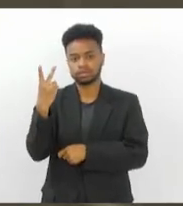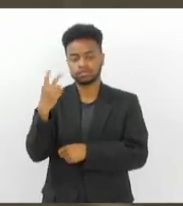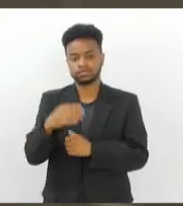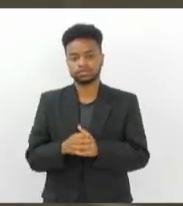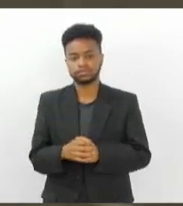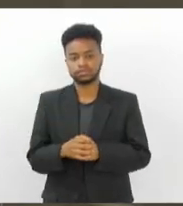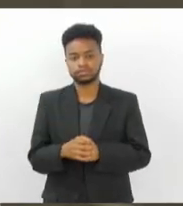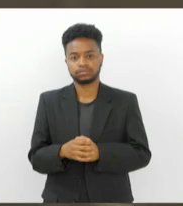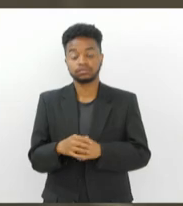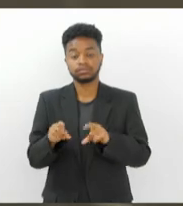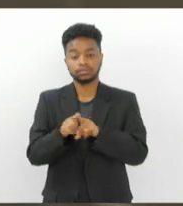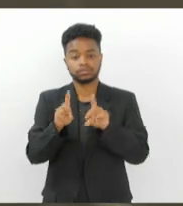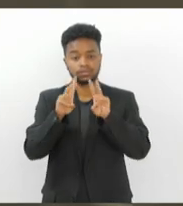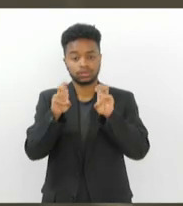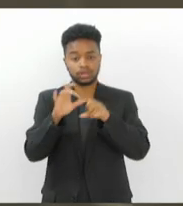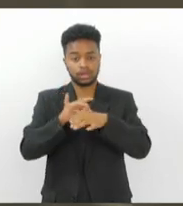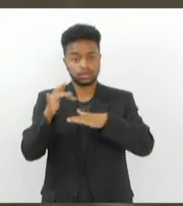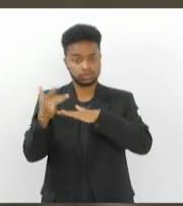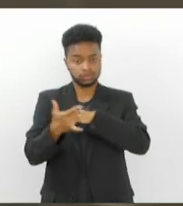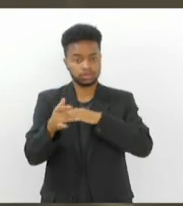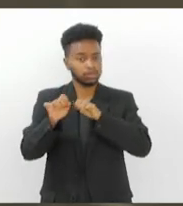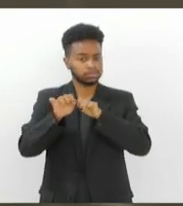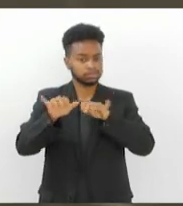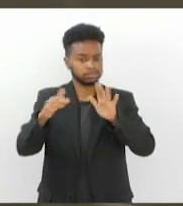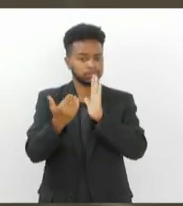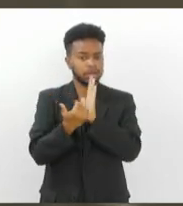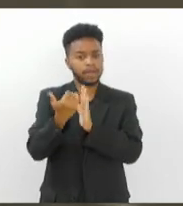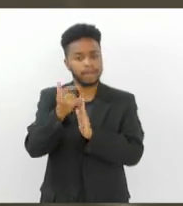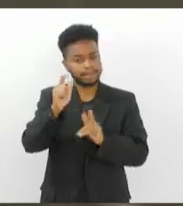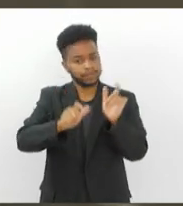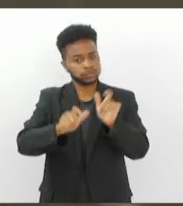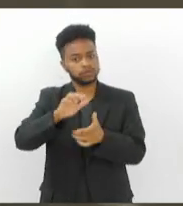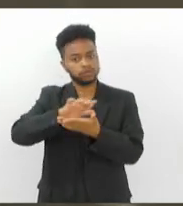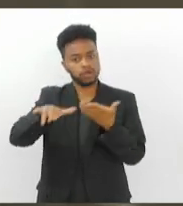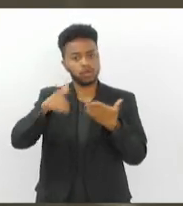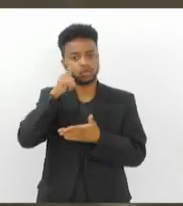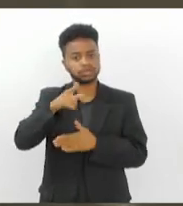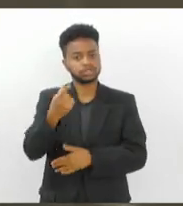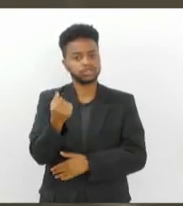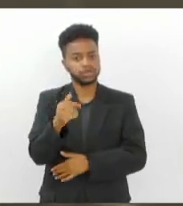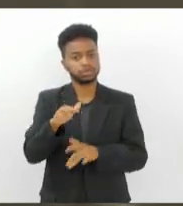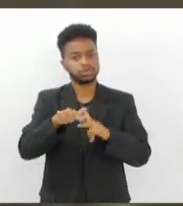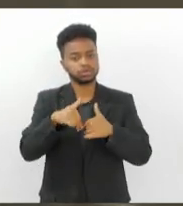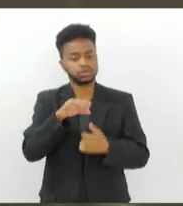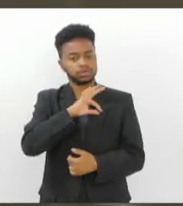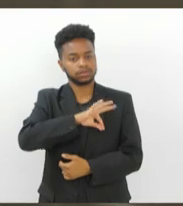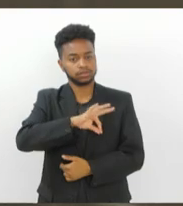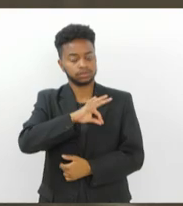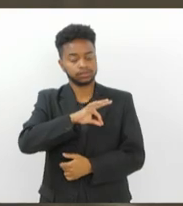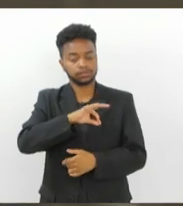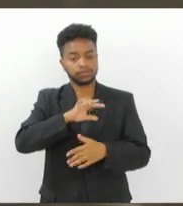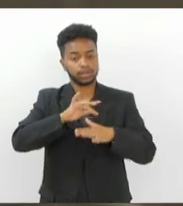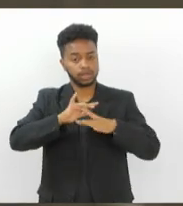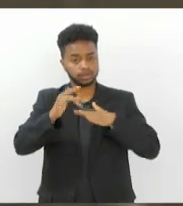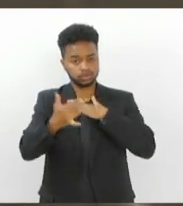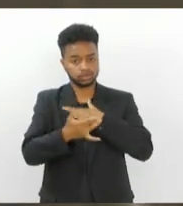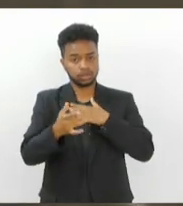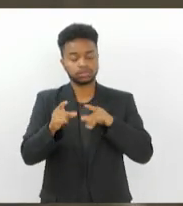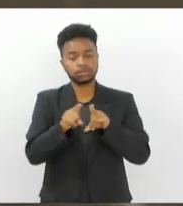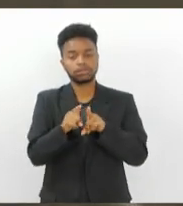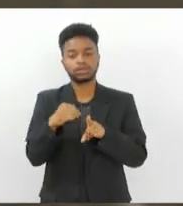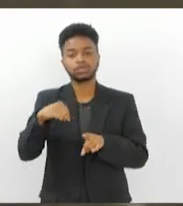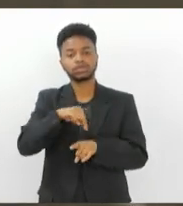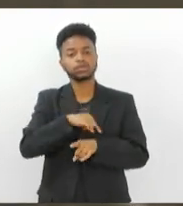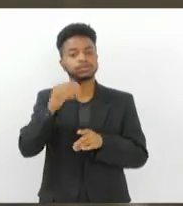essa questão também da rede social tá muito em alta tem muitas pessoas ganhando dinheiro através da rede social e a gente tá atento também para que a gente possa promover